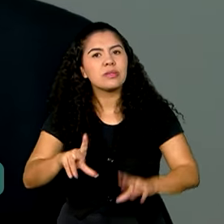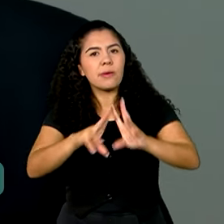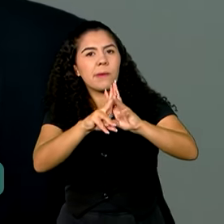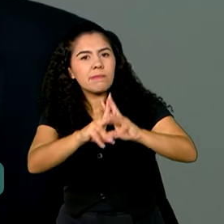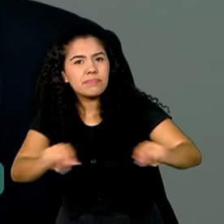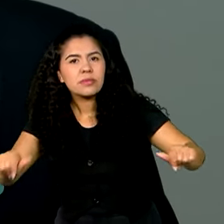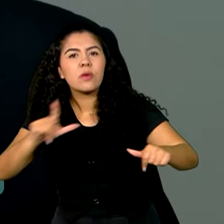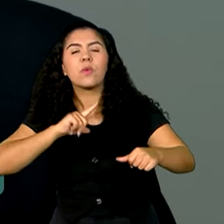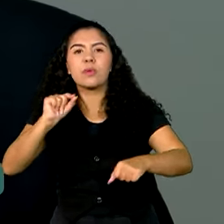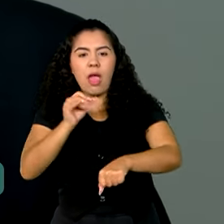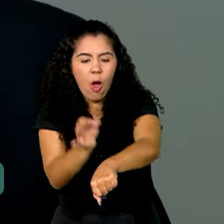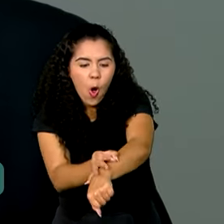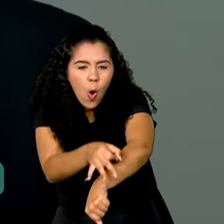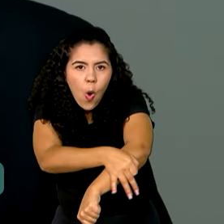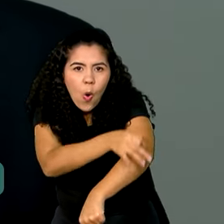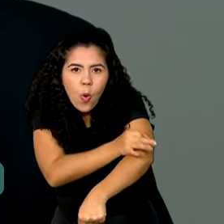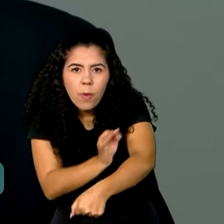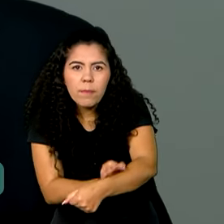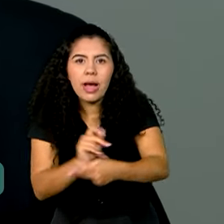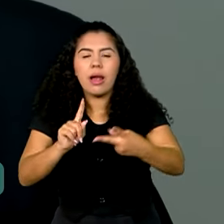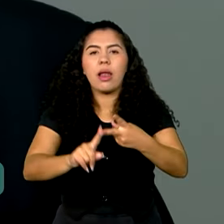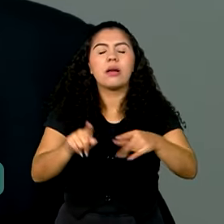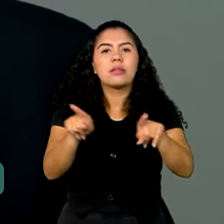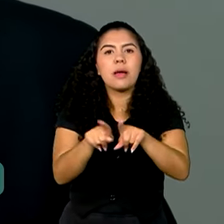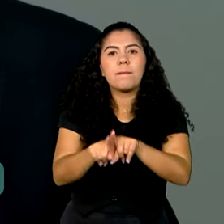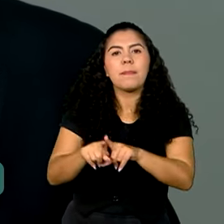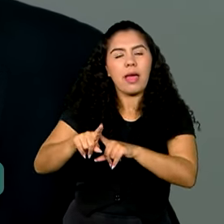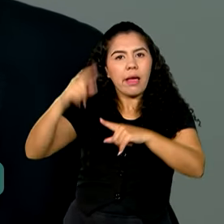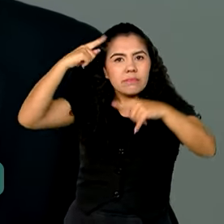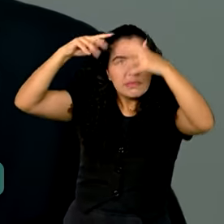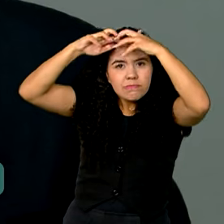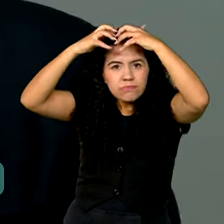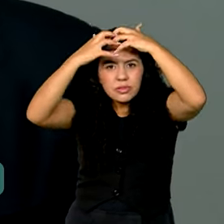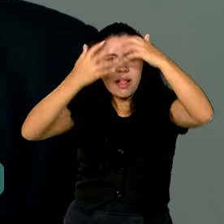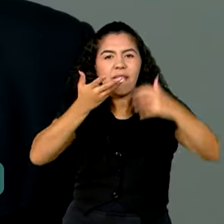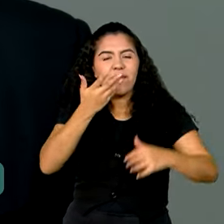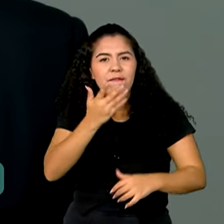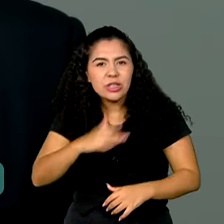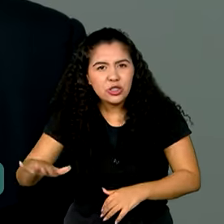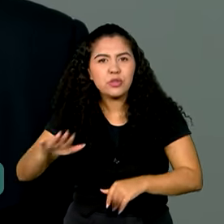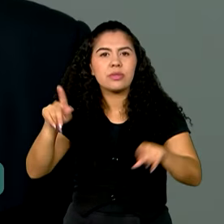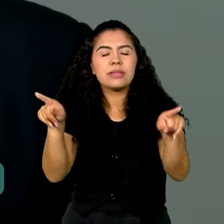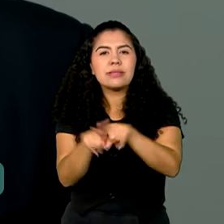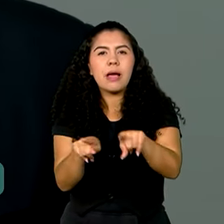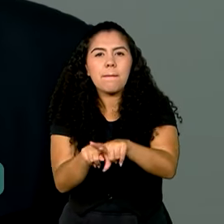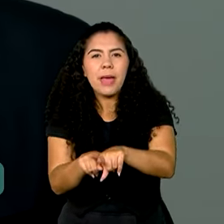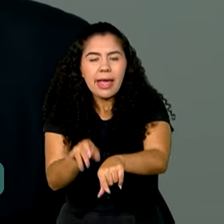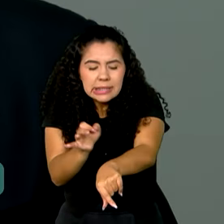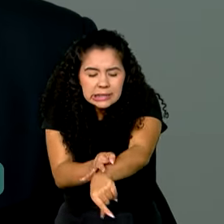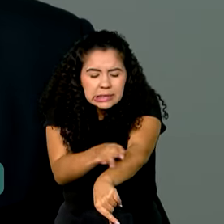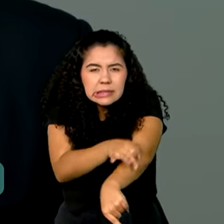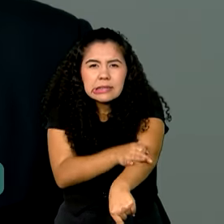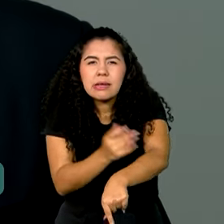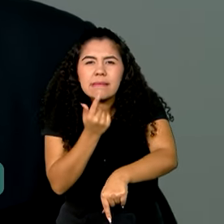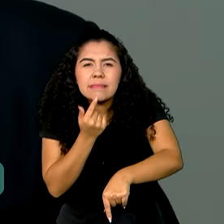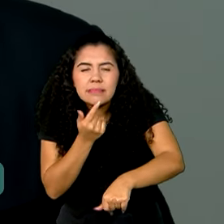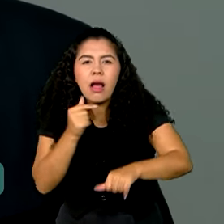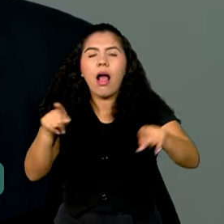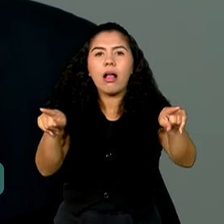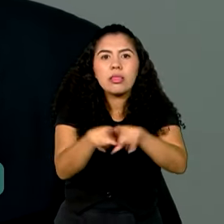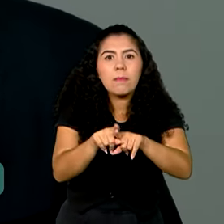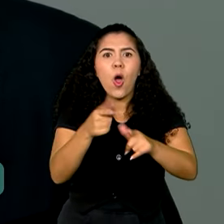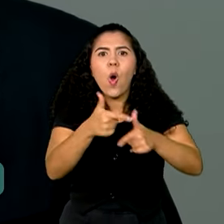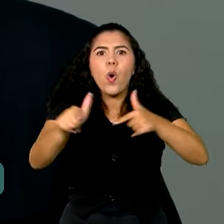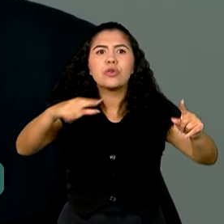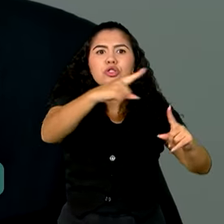infantil, a rubéola congênita, nós não temos mais casos de sarampo e nós temos diversas doenças preveníveis por vacina que já